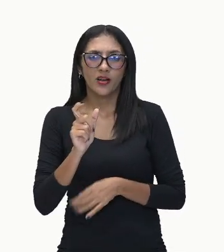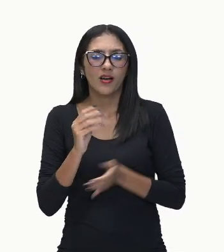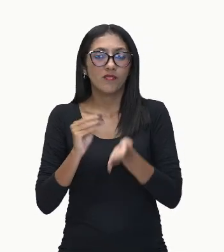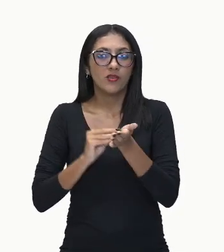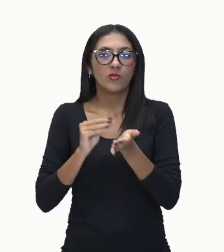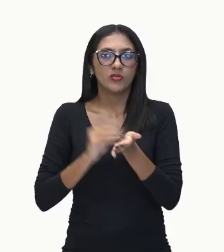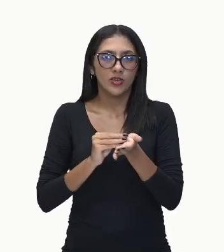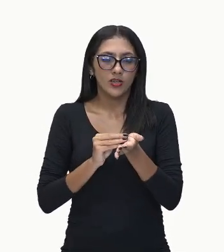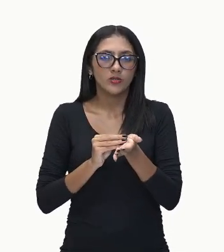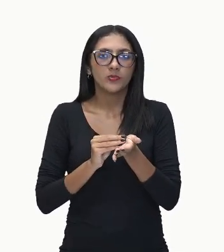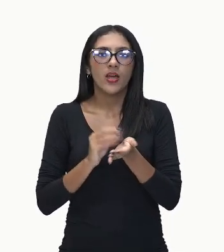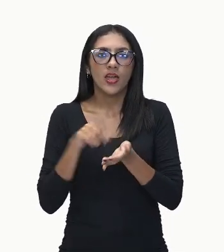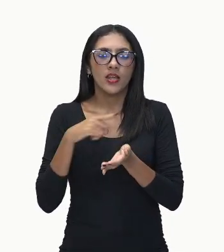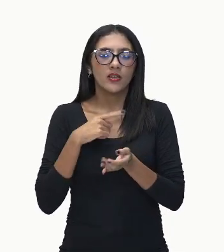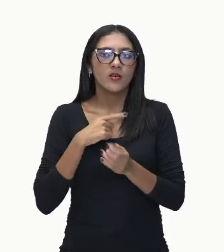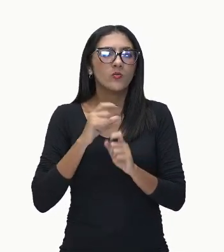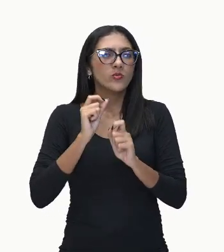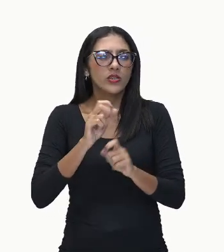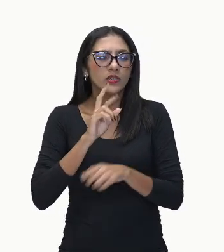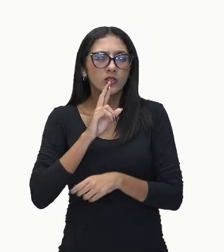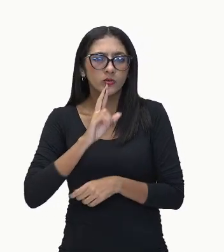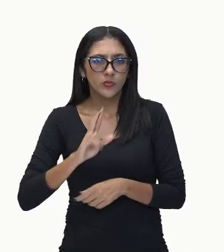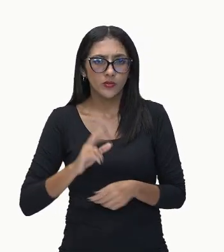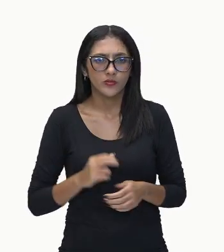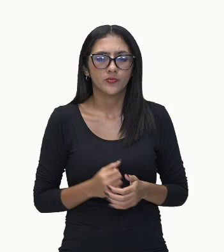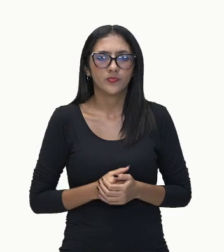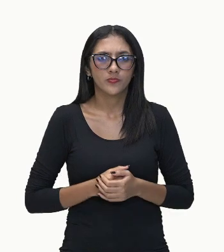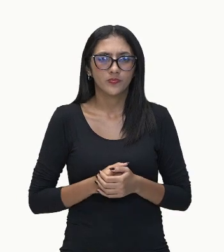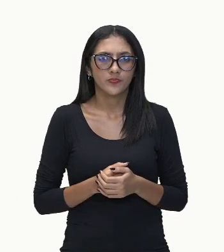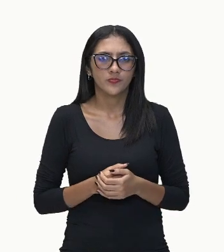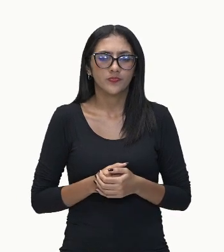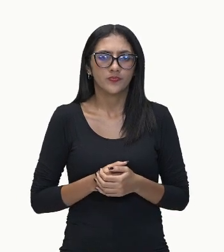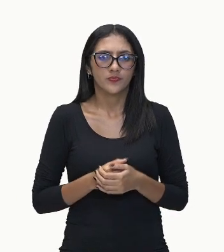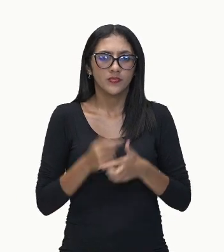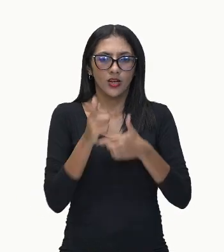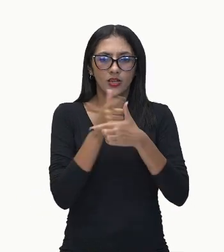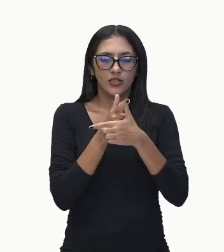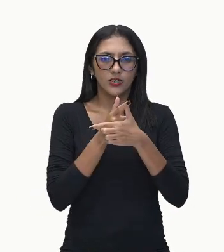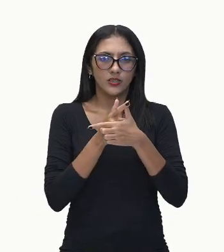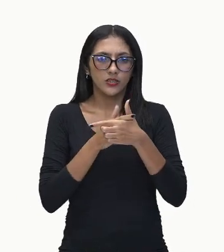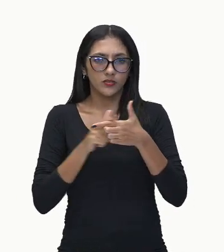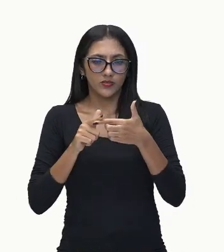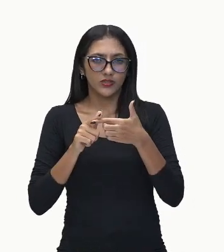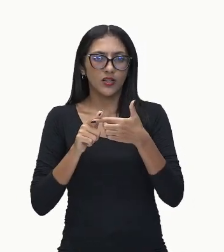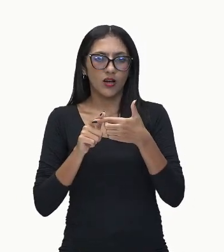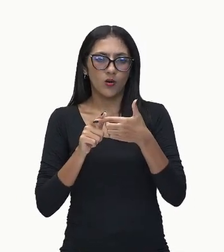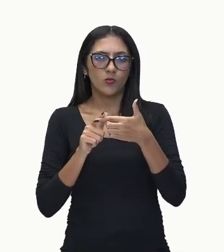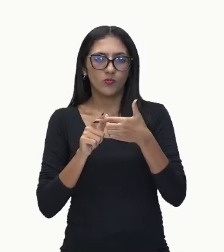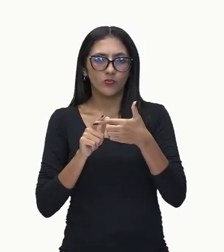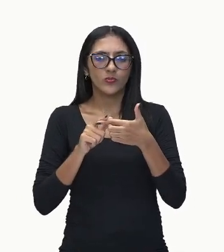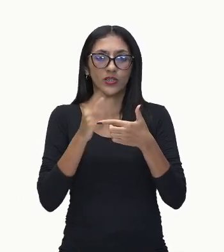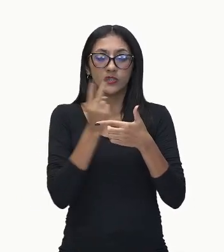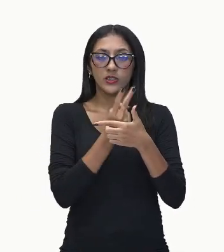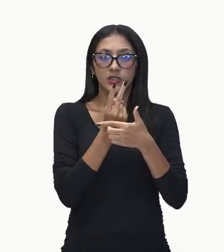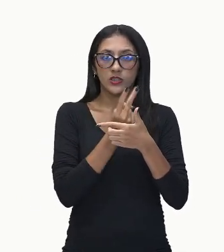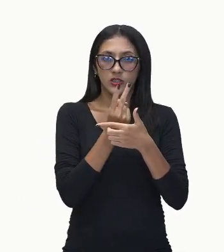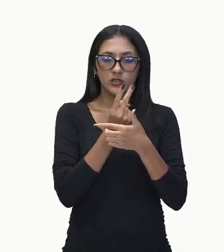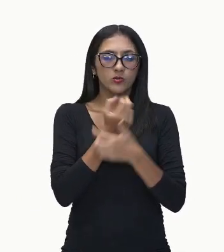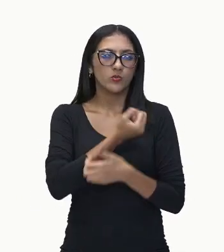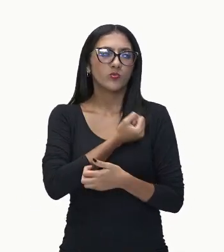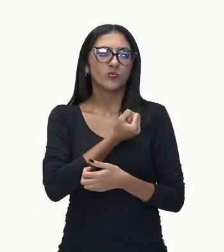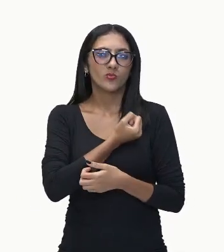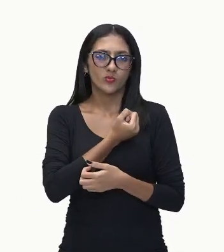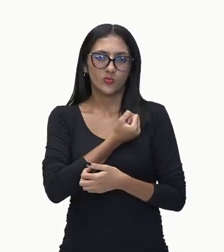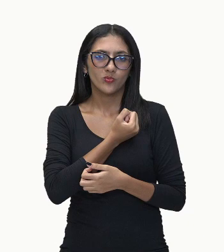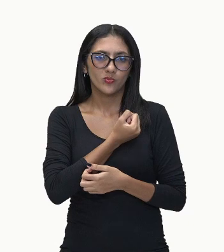independente Ele é igual ao quadrado da metade do termo que acompanha do